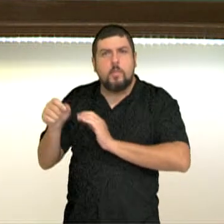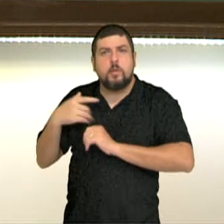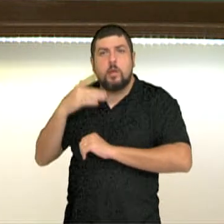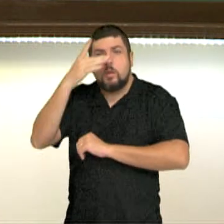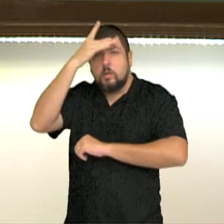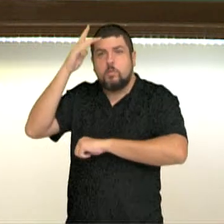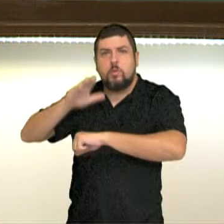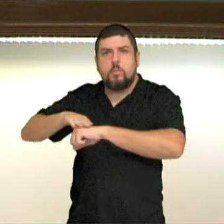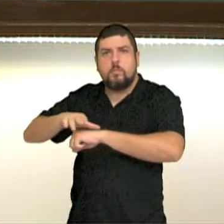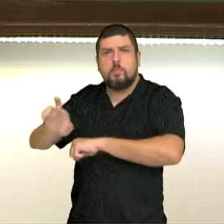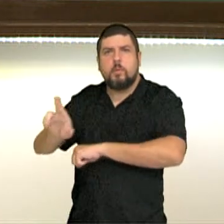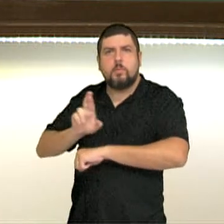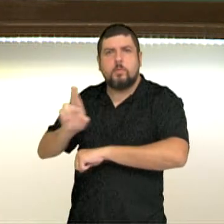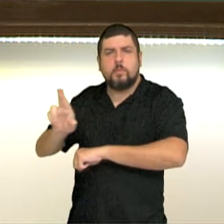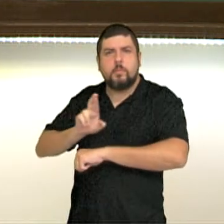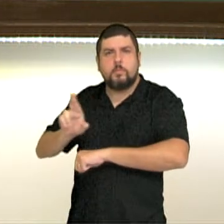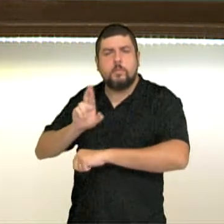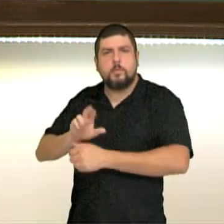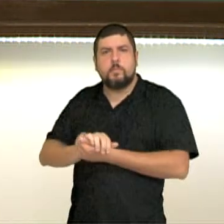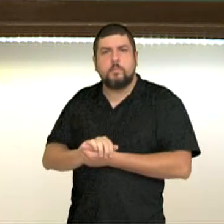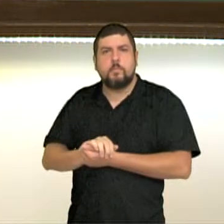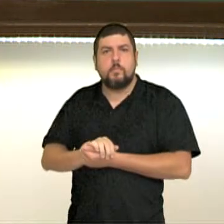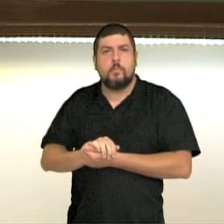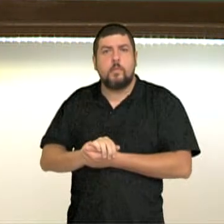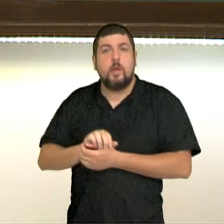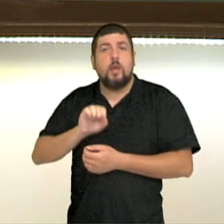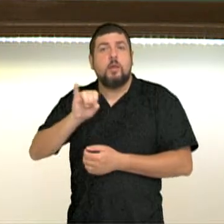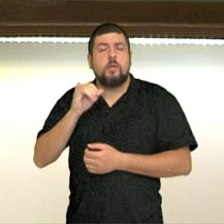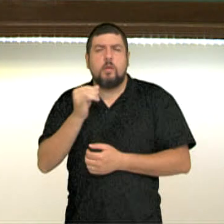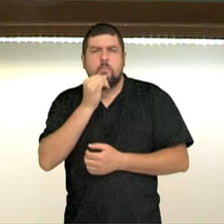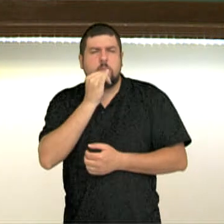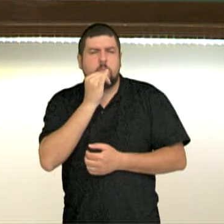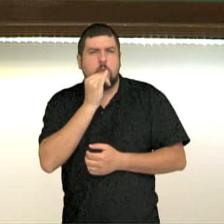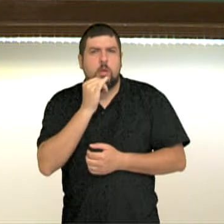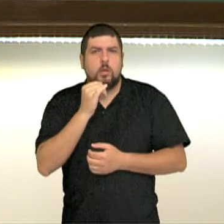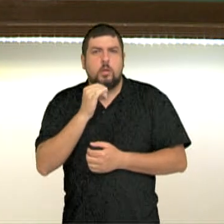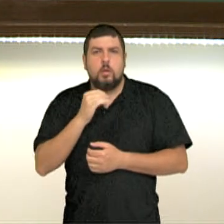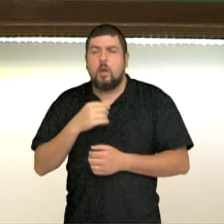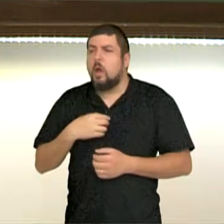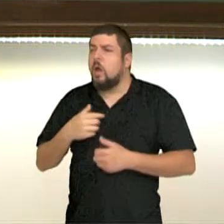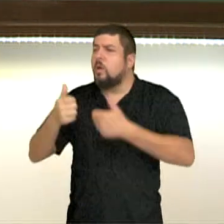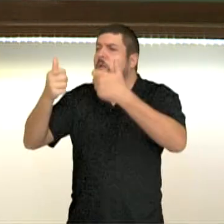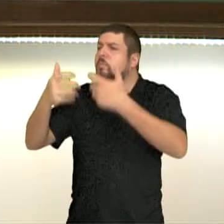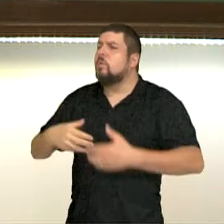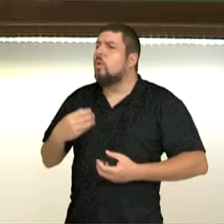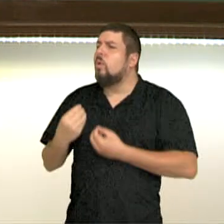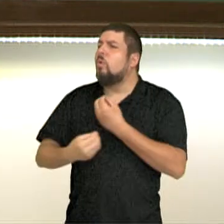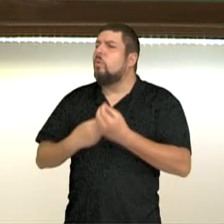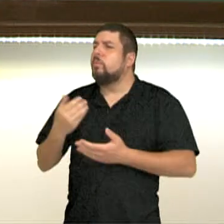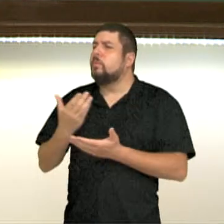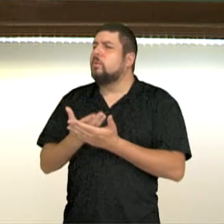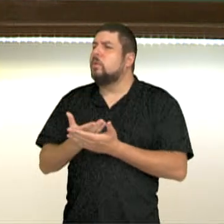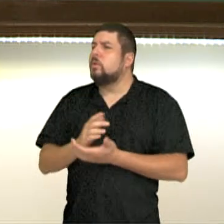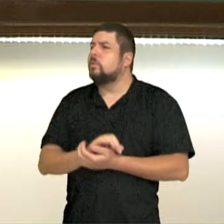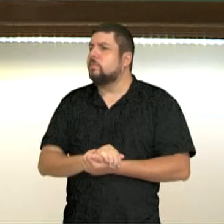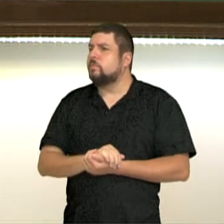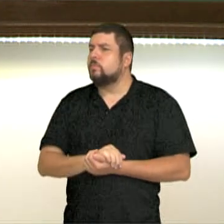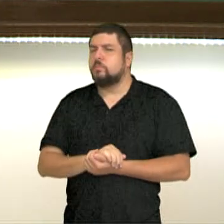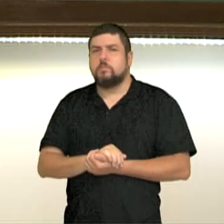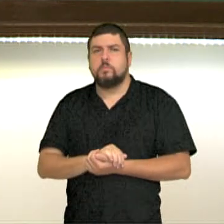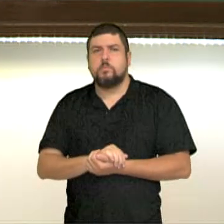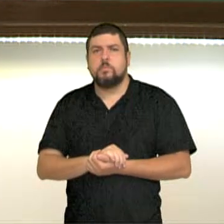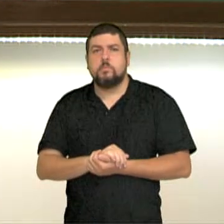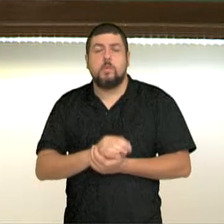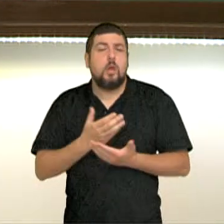vai responder. Porque se você chegar aqui e falar para mim assim: fale sobre o seu processo de produção das aulas, talvez eu fale